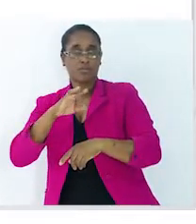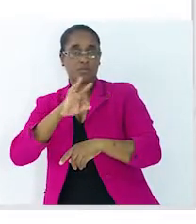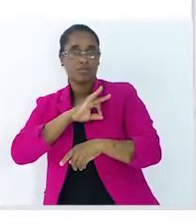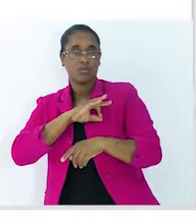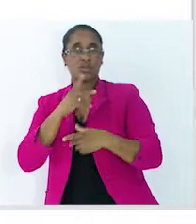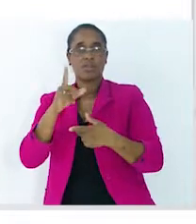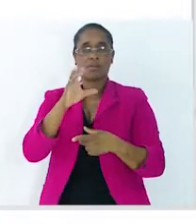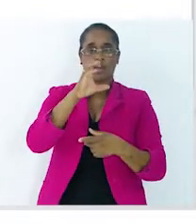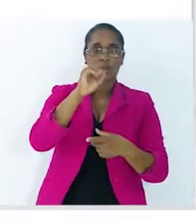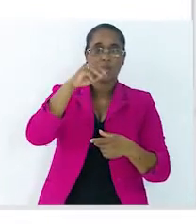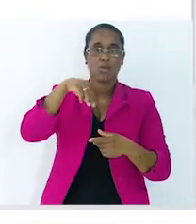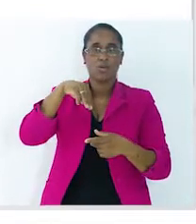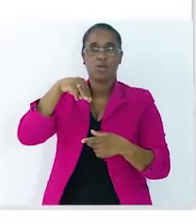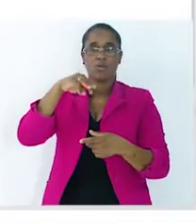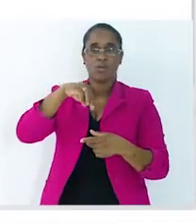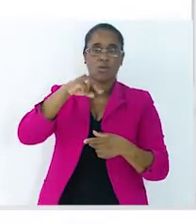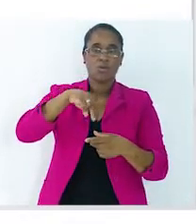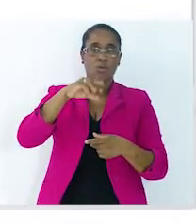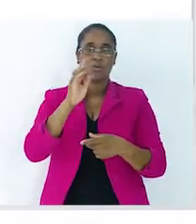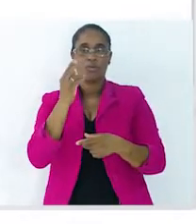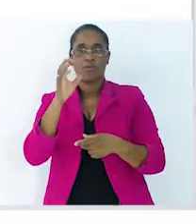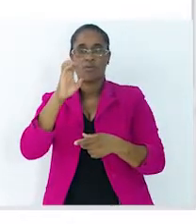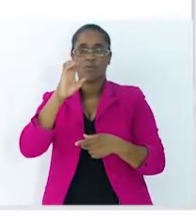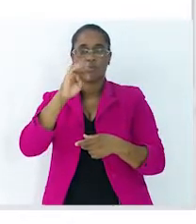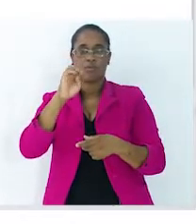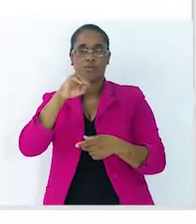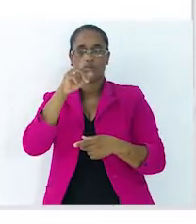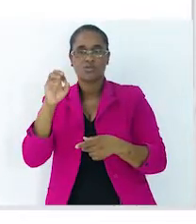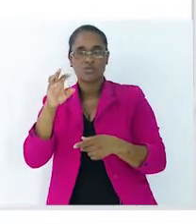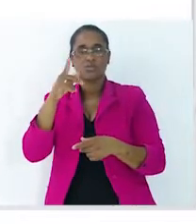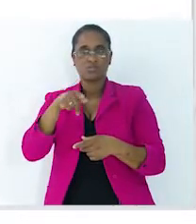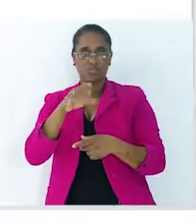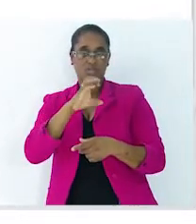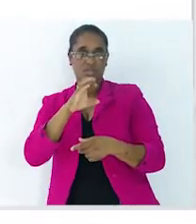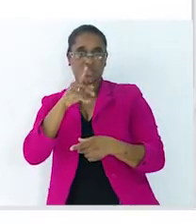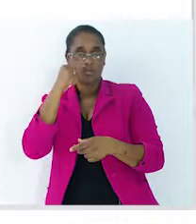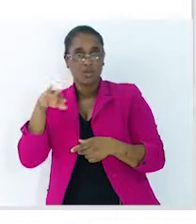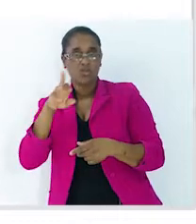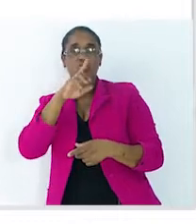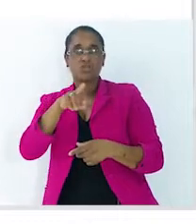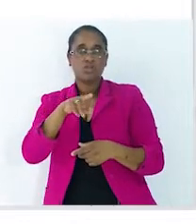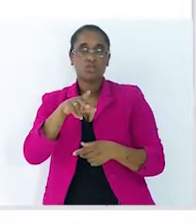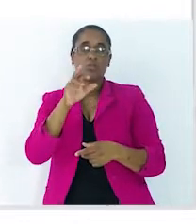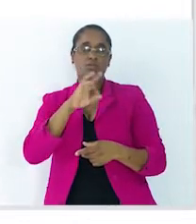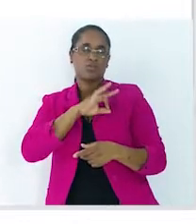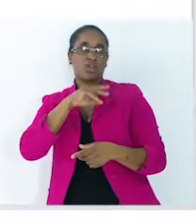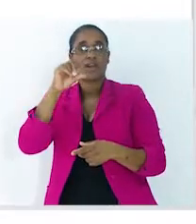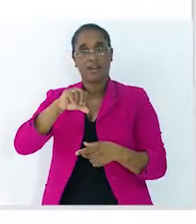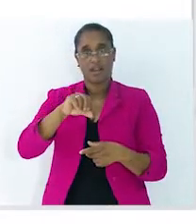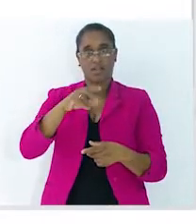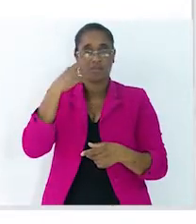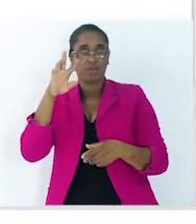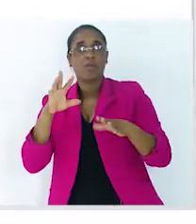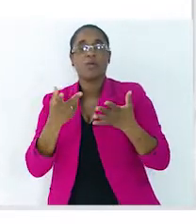confusões. No C, o menino respondeu ao professor erradamente, então aí tu tens que ver qual é a função da palavra que está sublinhada para